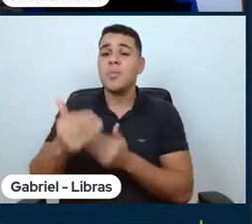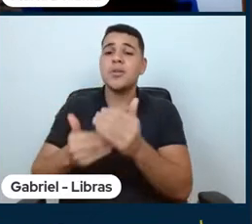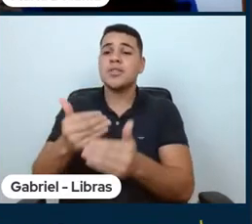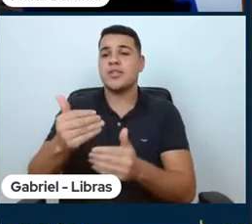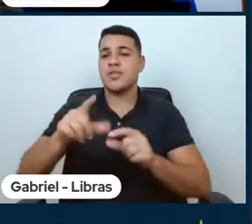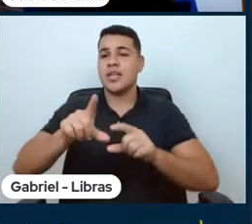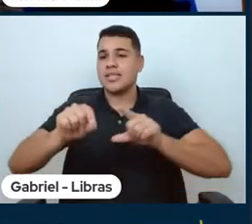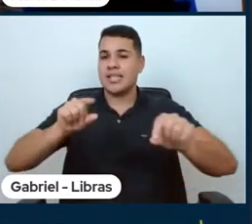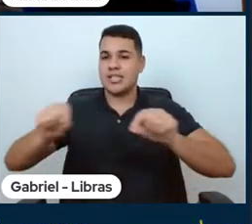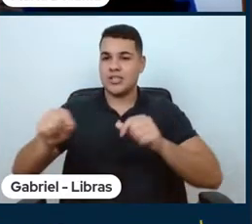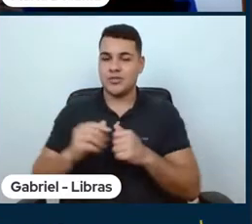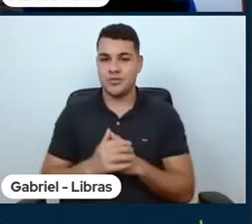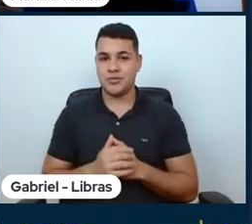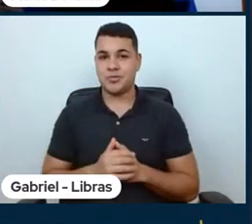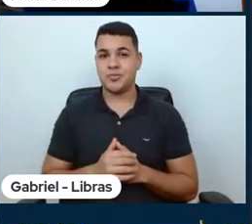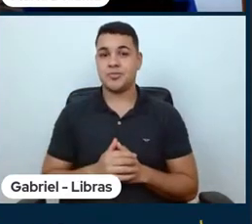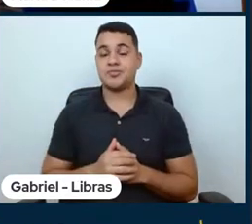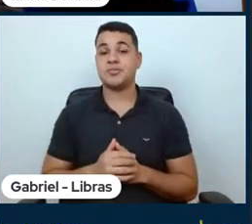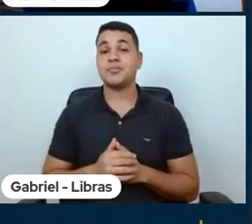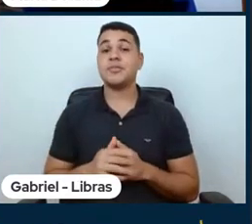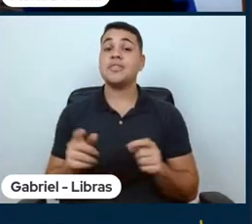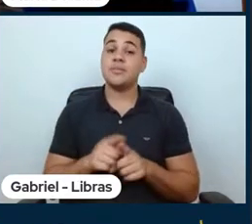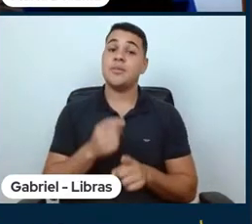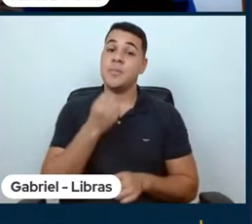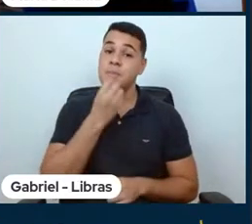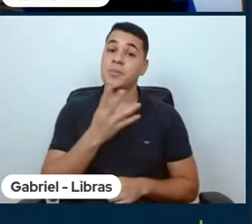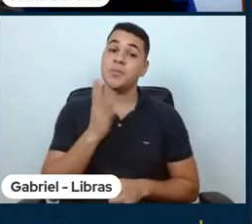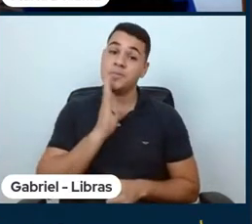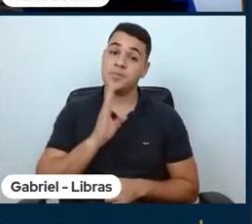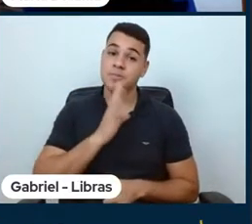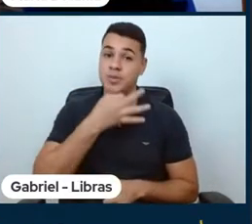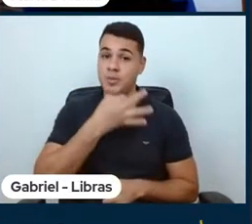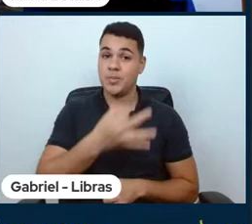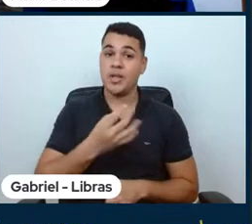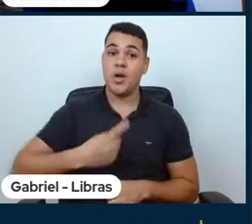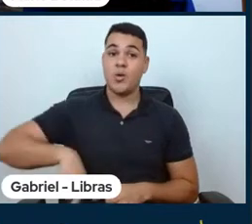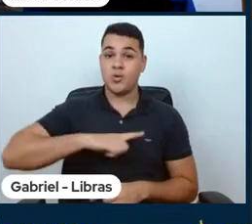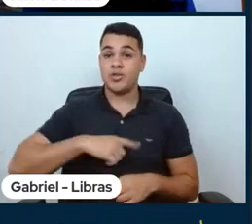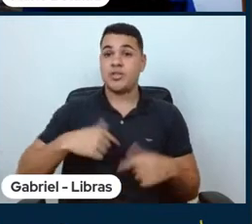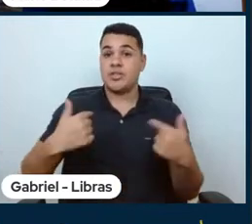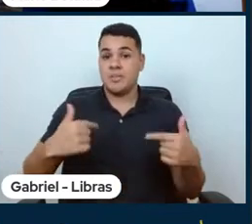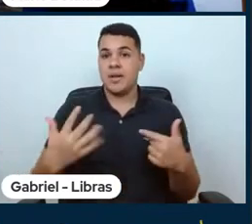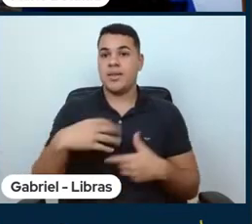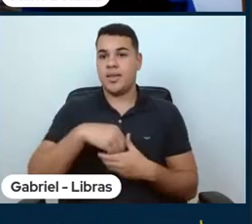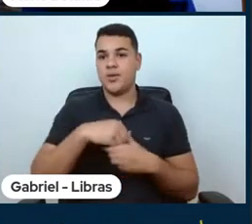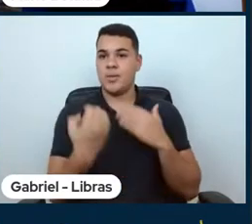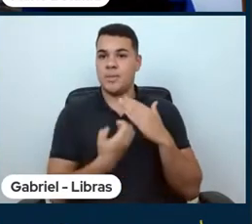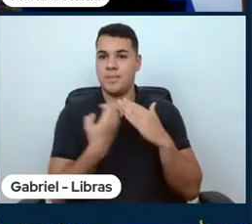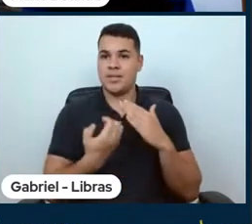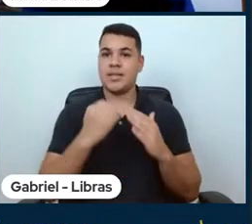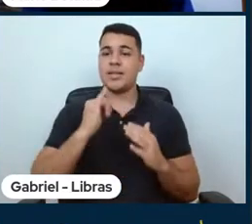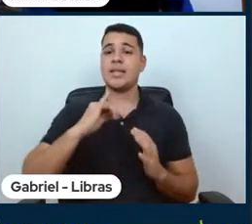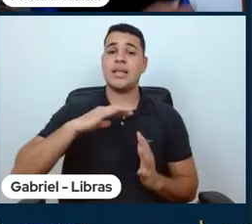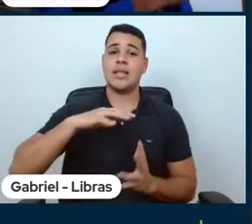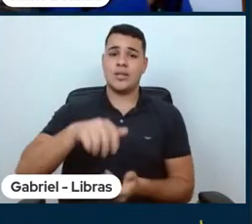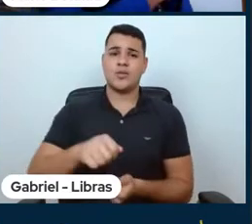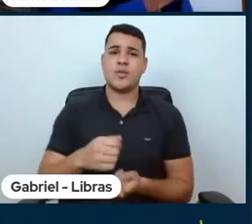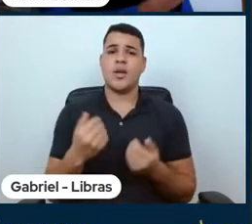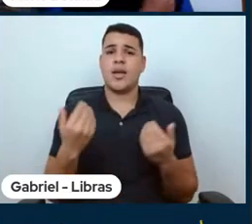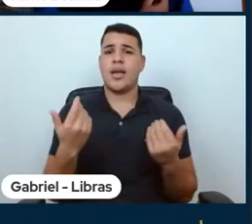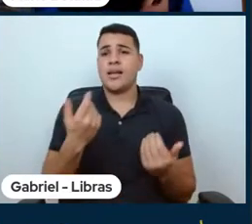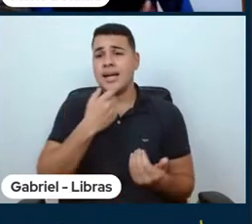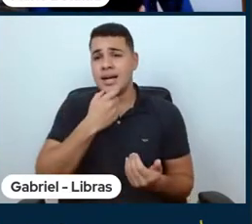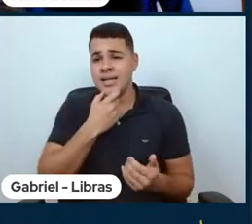Uma coisa que é legal comentar também é que hoje a gente está numa empresa internacional. E aí, o inglês, ele